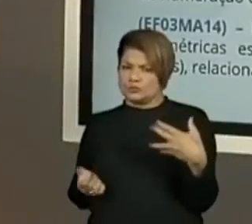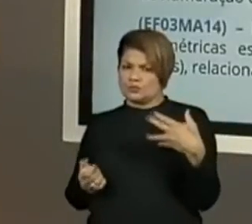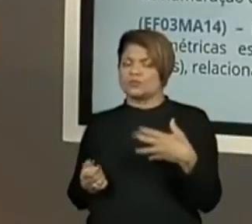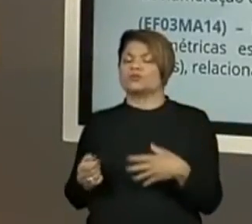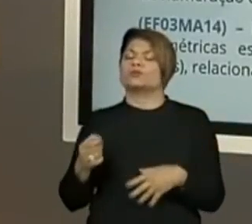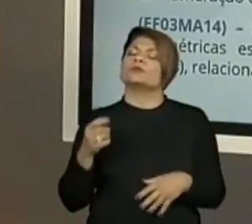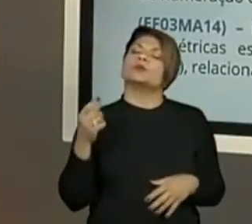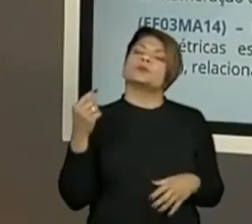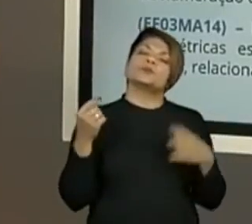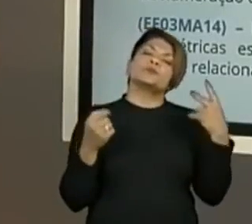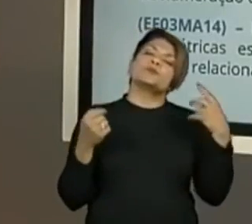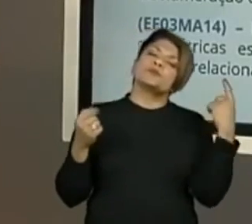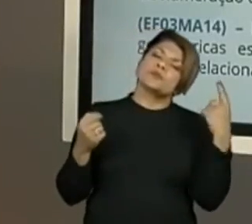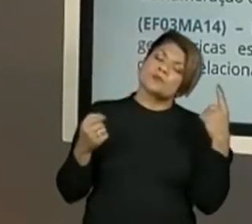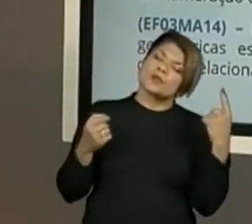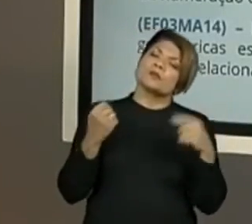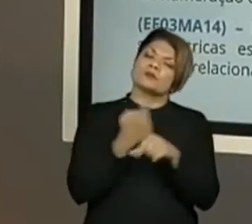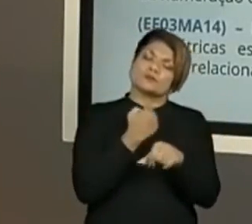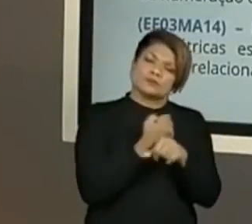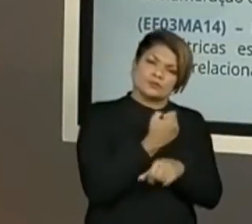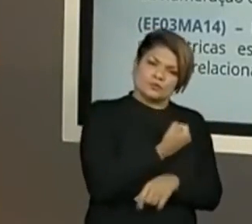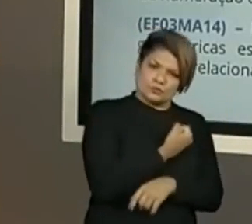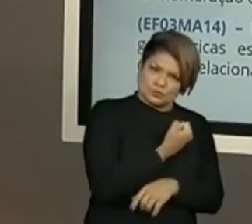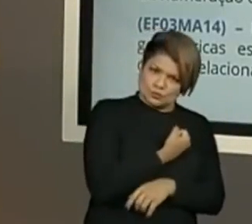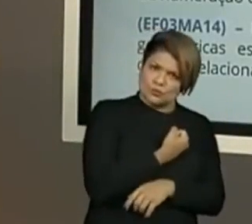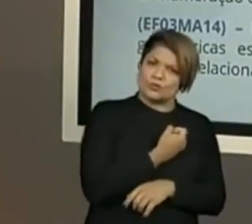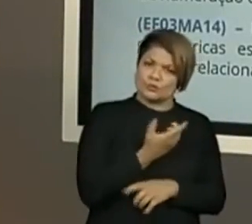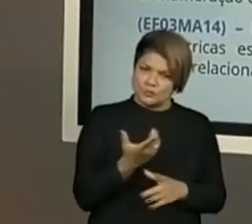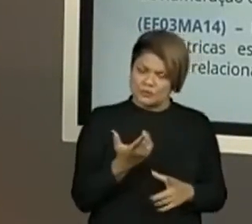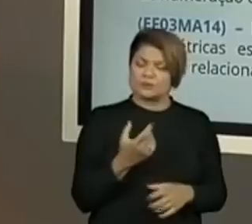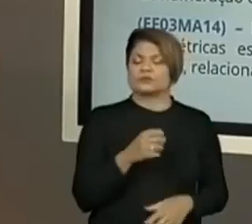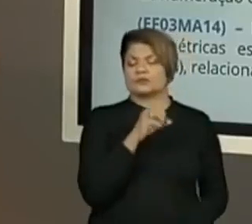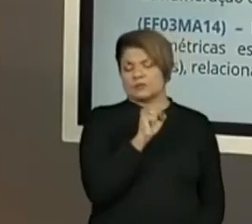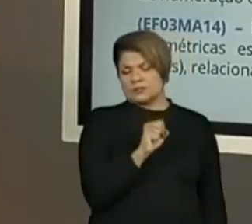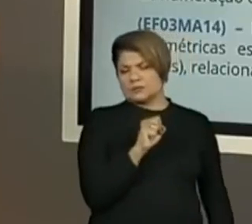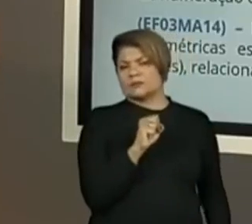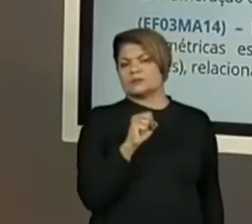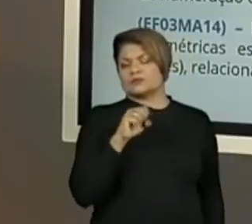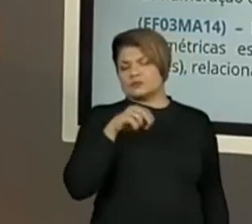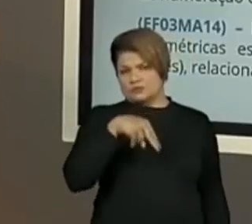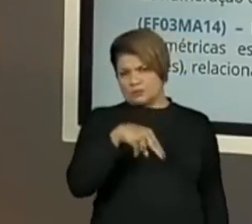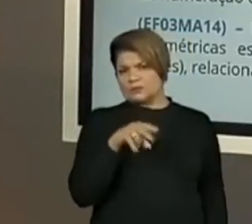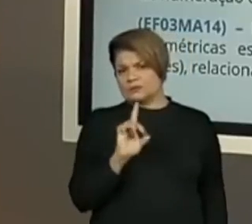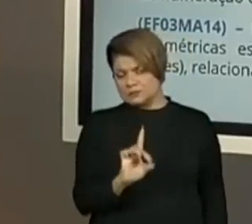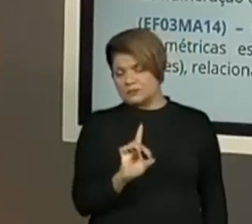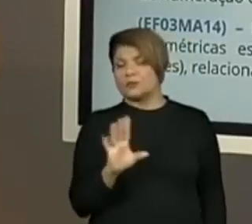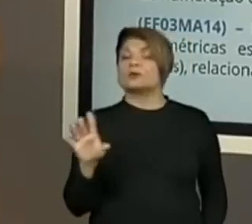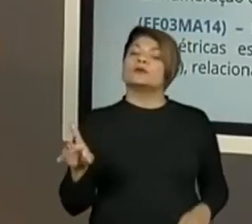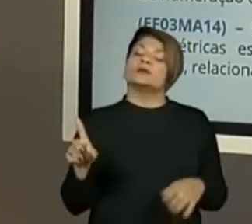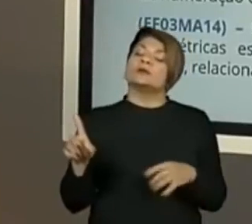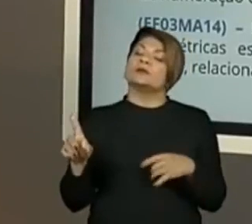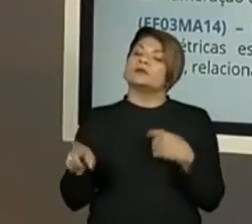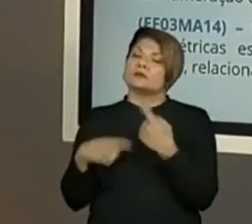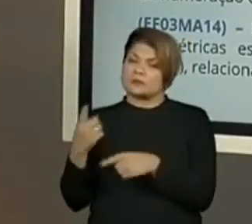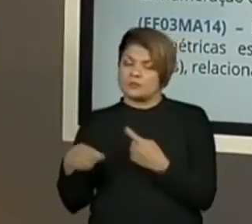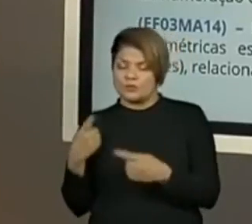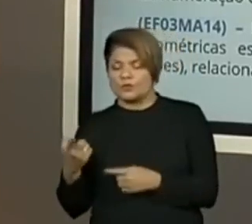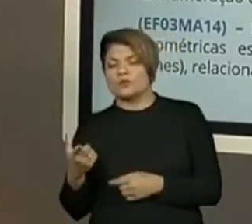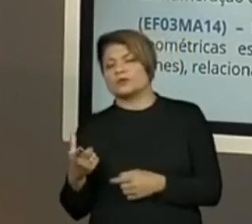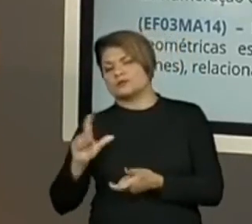vamos trabalhar com a construção de números no sistema de numeração decimal e aí vamos trazer a contribuição das